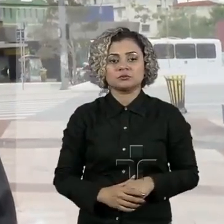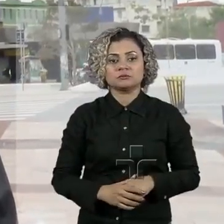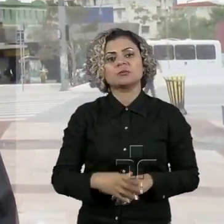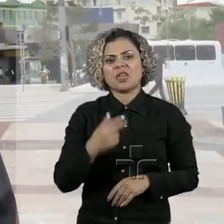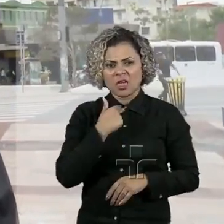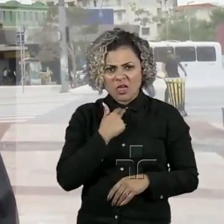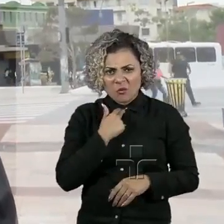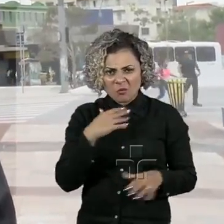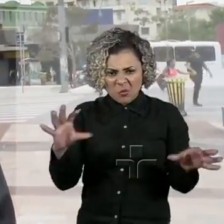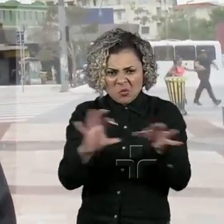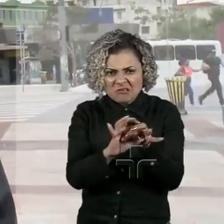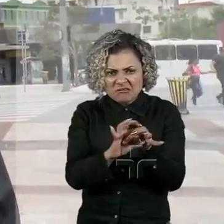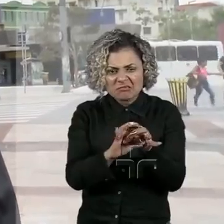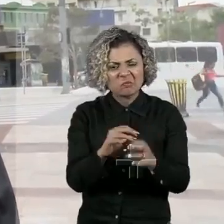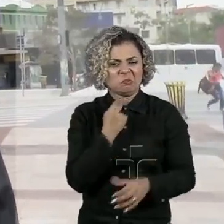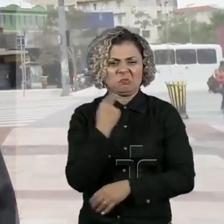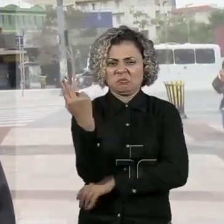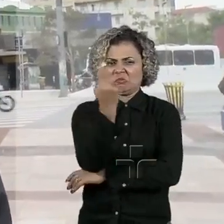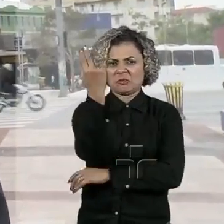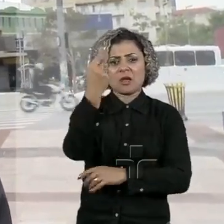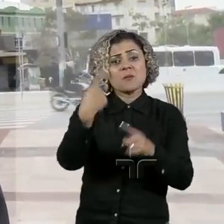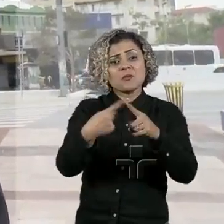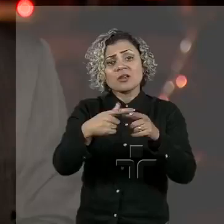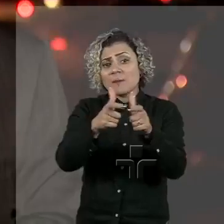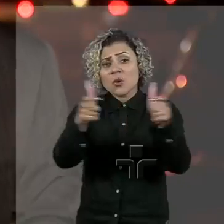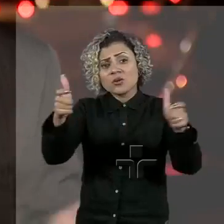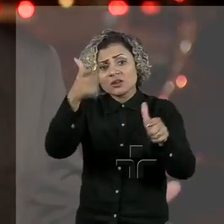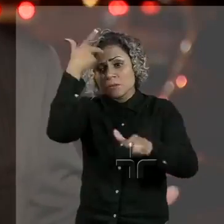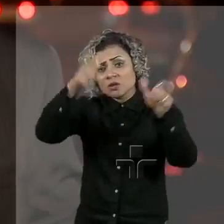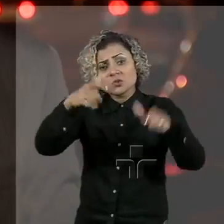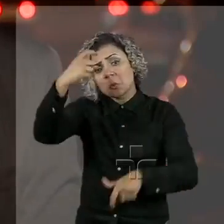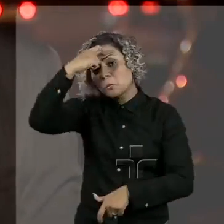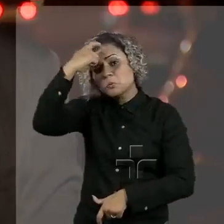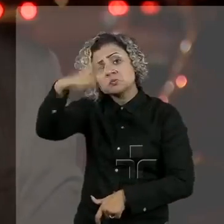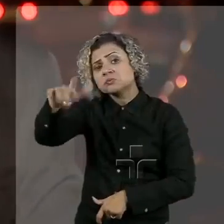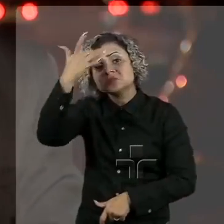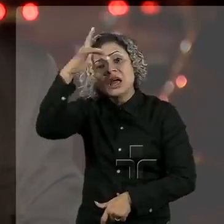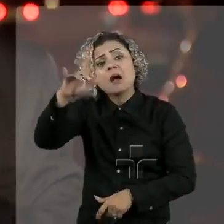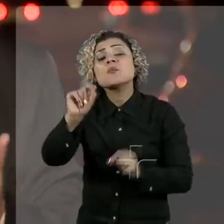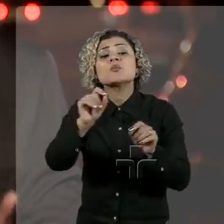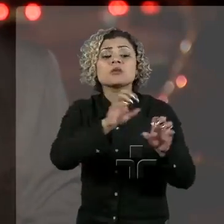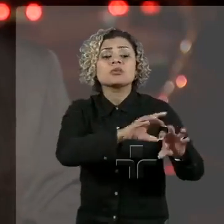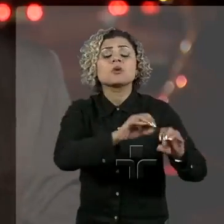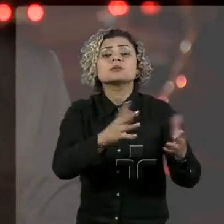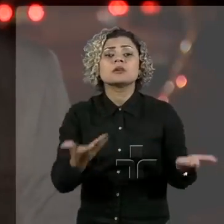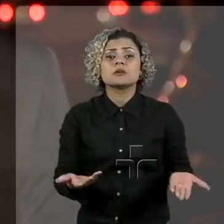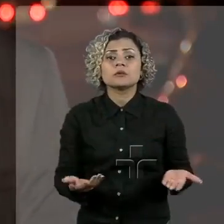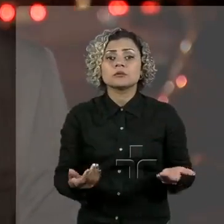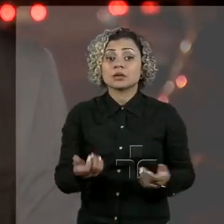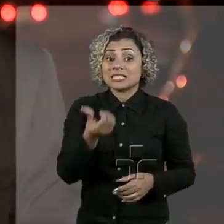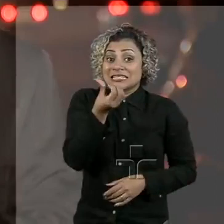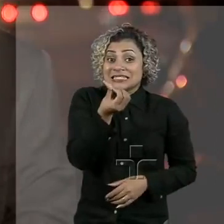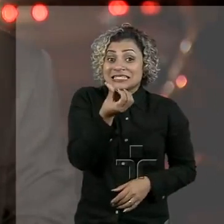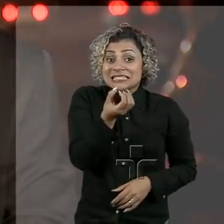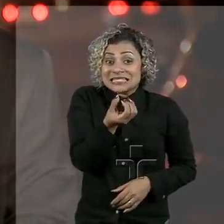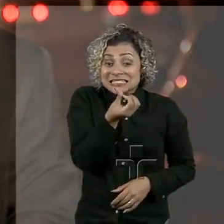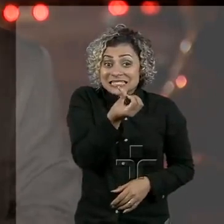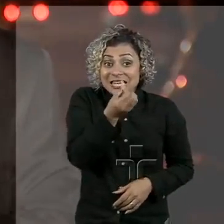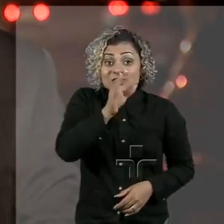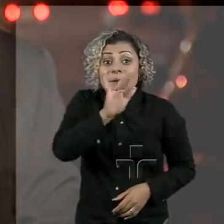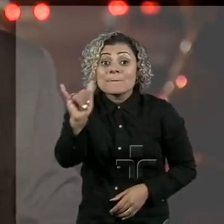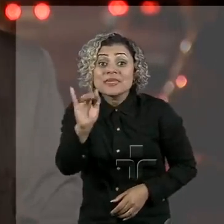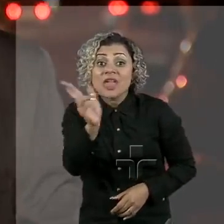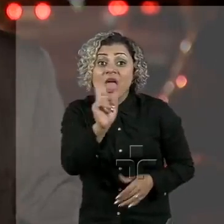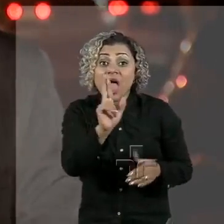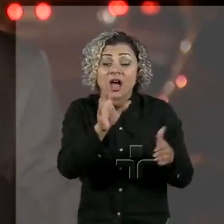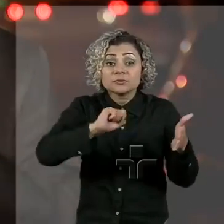capaz de unir as pessoas, porque eu acho que muita gente não entende o que é educação. No total, o governo congelou quase 6 bilhões de reais da educação,